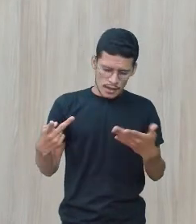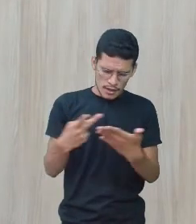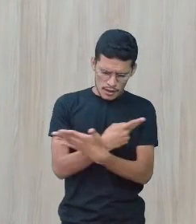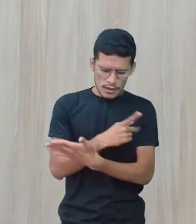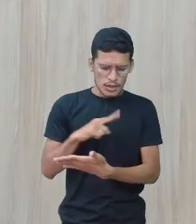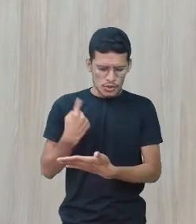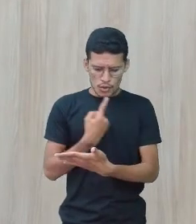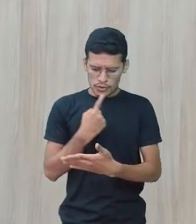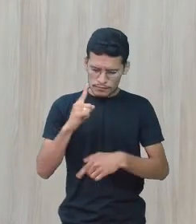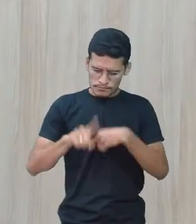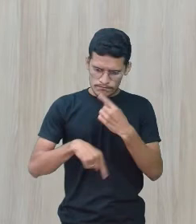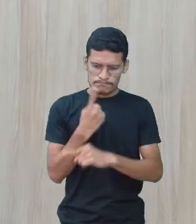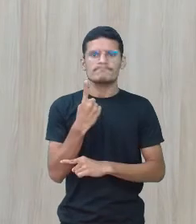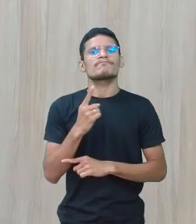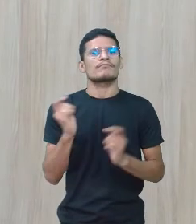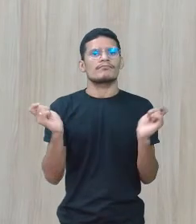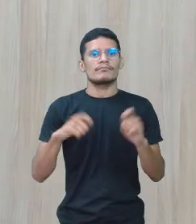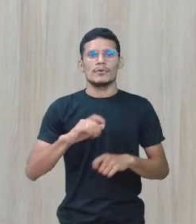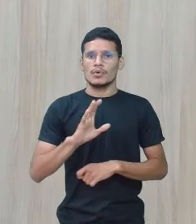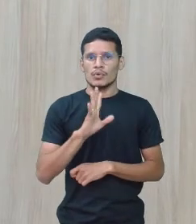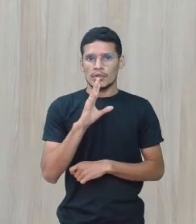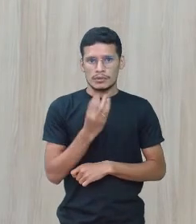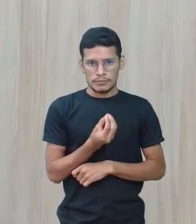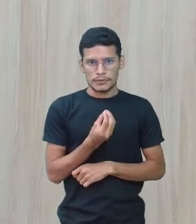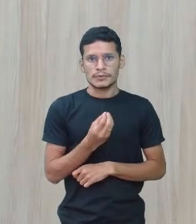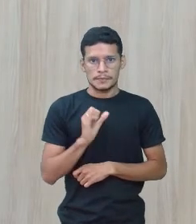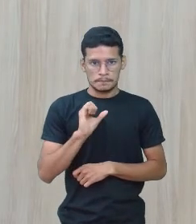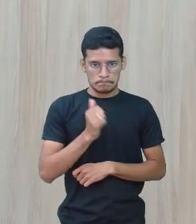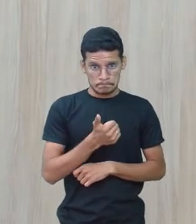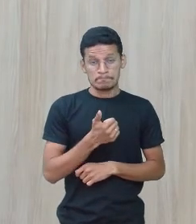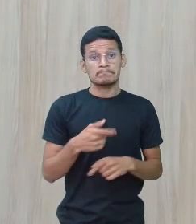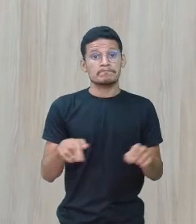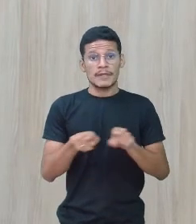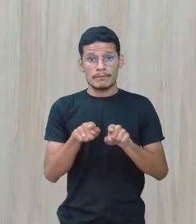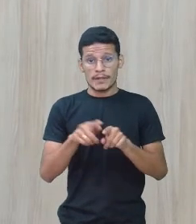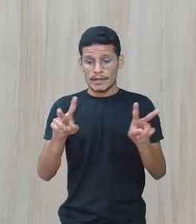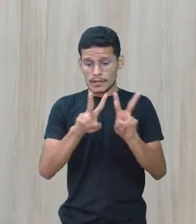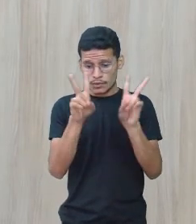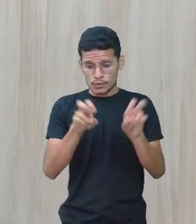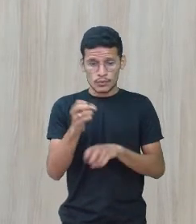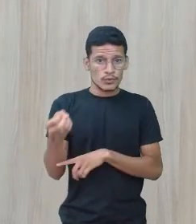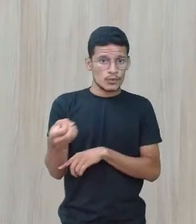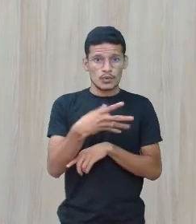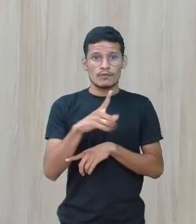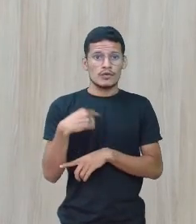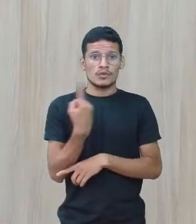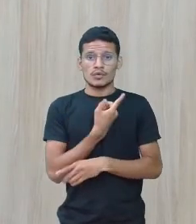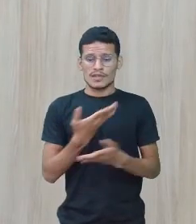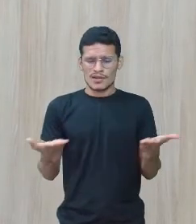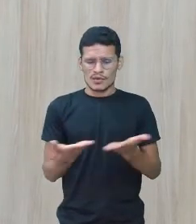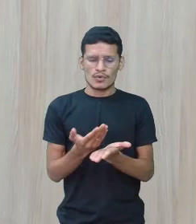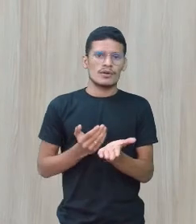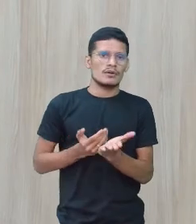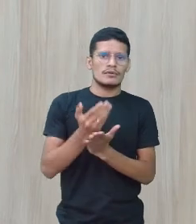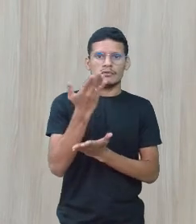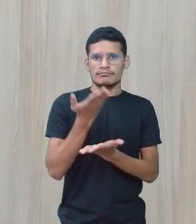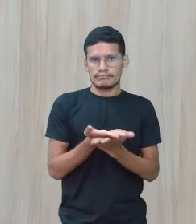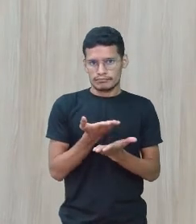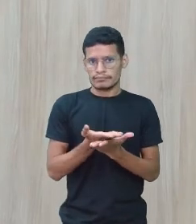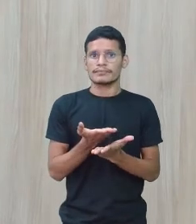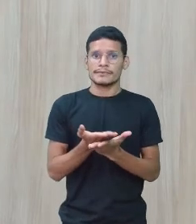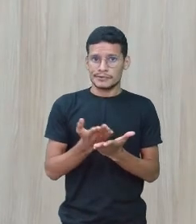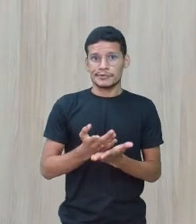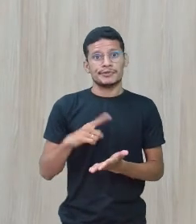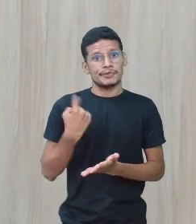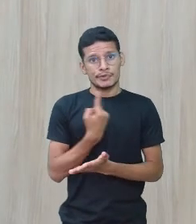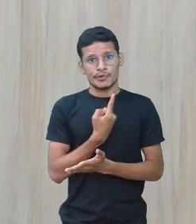pode construir um conhecimento. Certo? E também é um assunto novo, a gente está estudando agora. Então, a gente